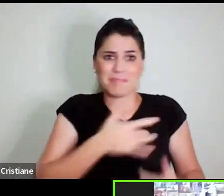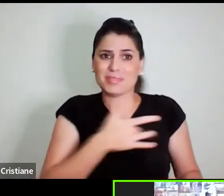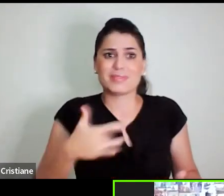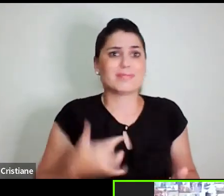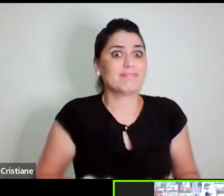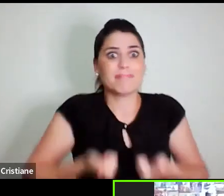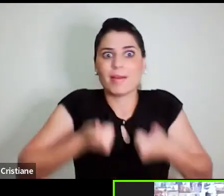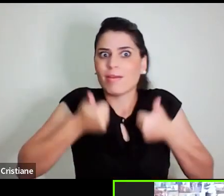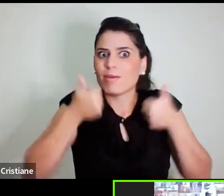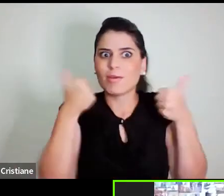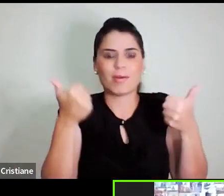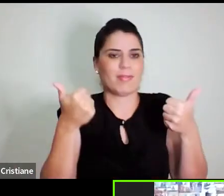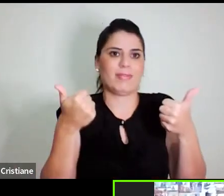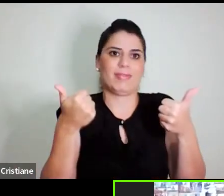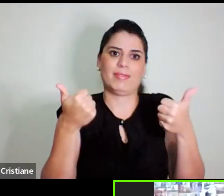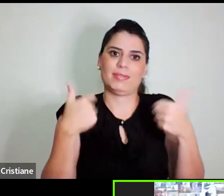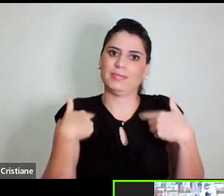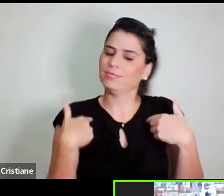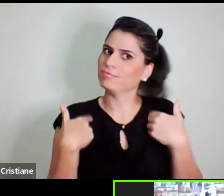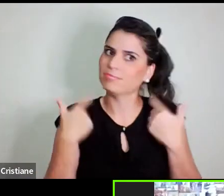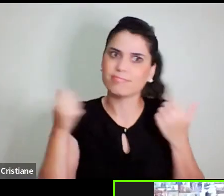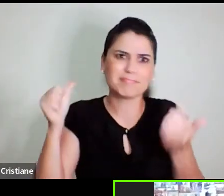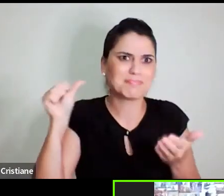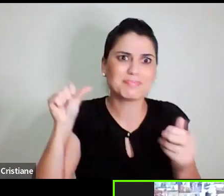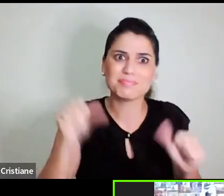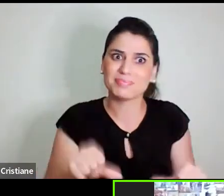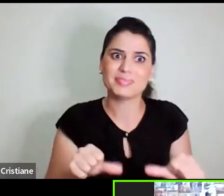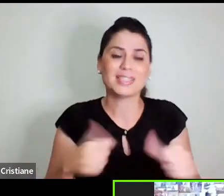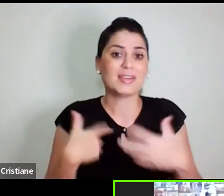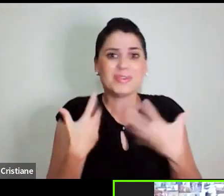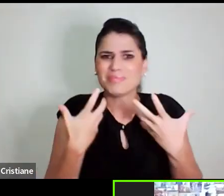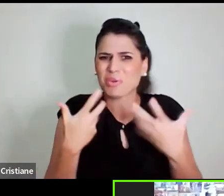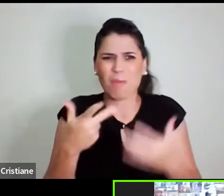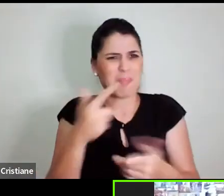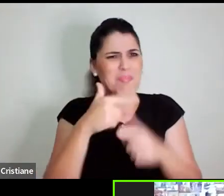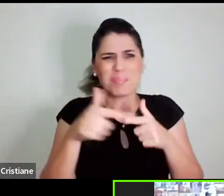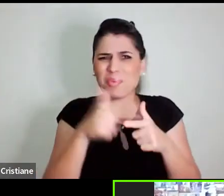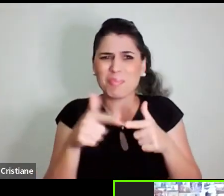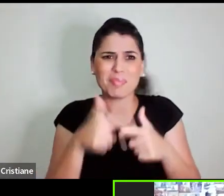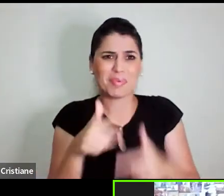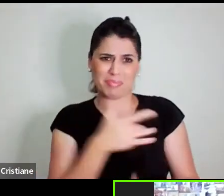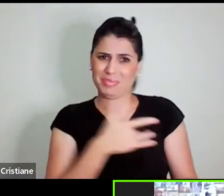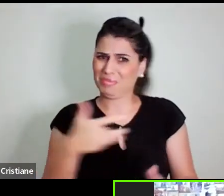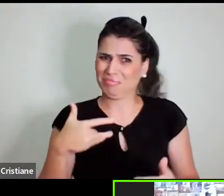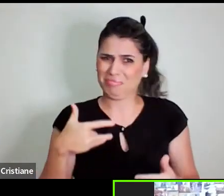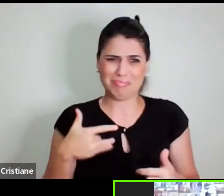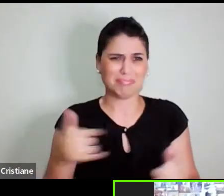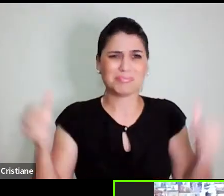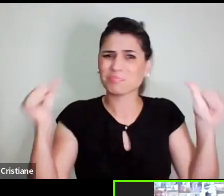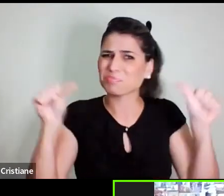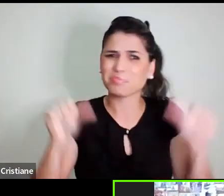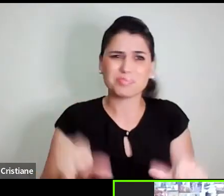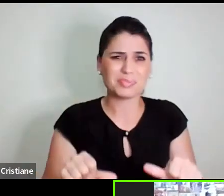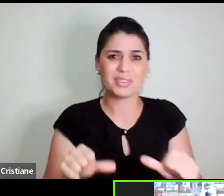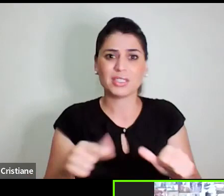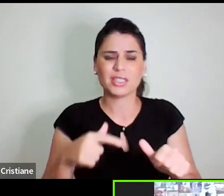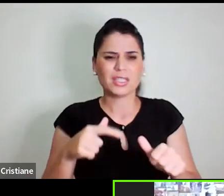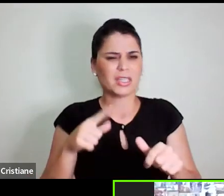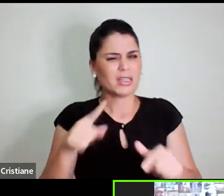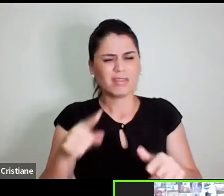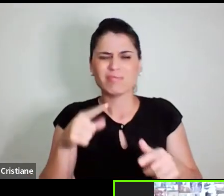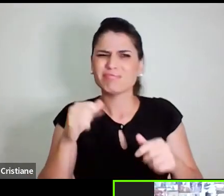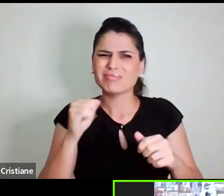tanto problema de saúde que eu estava tendo com a alimentação, que quando meu marido começou a falar, parece que eu já estava esperando,